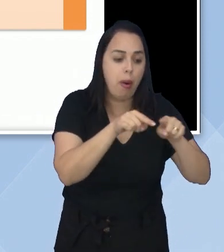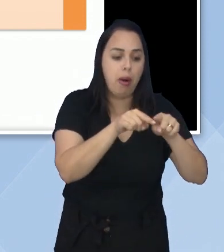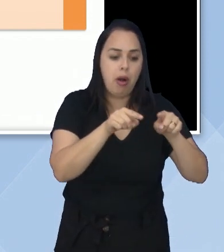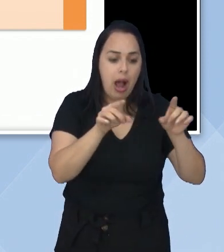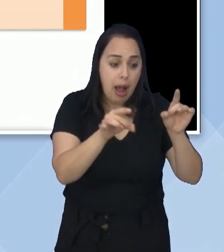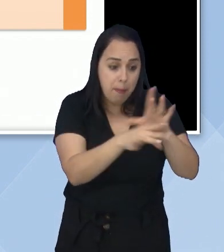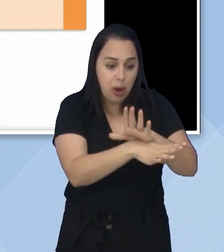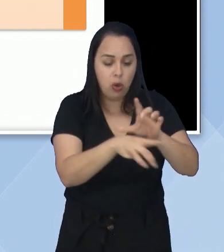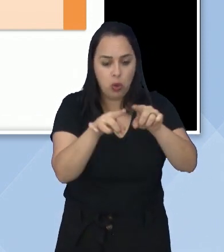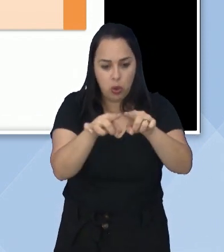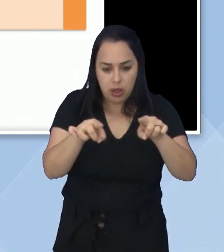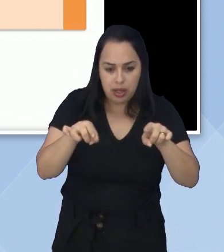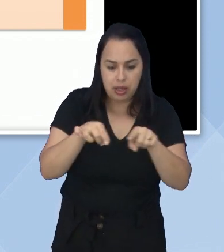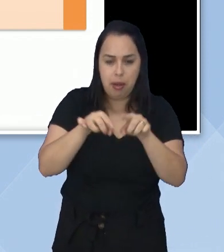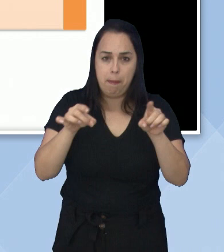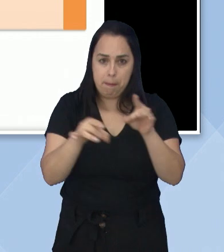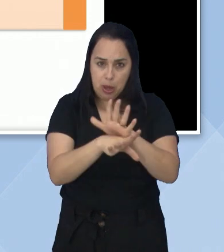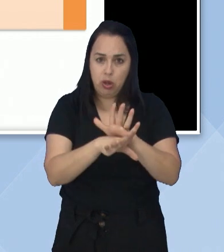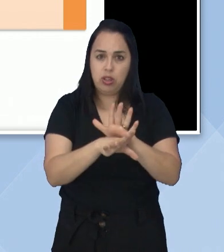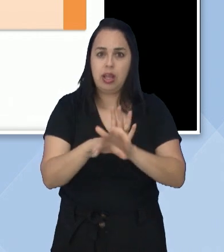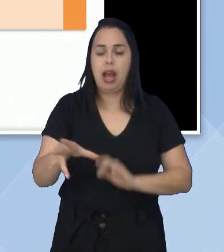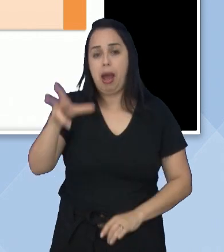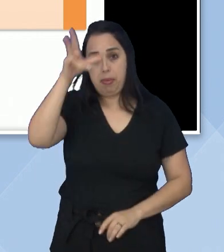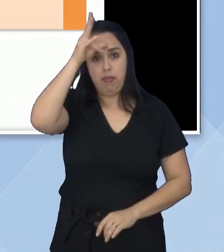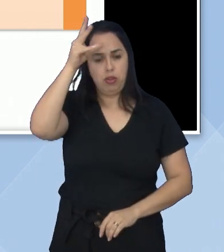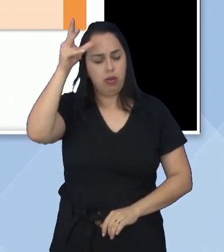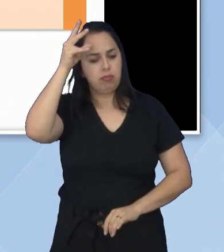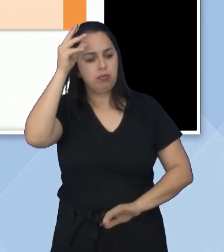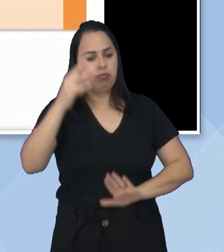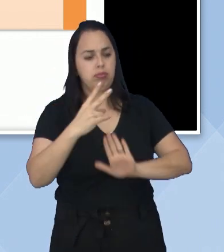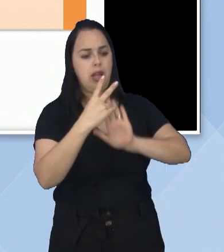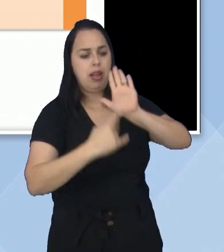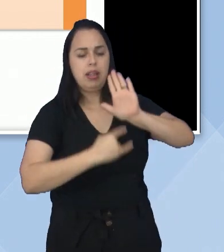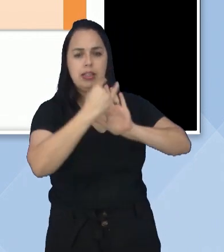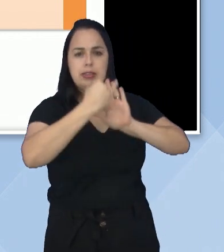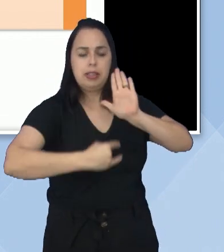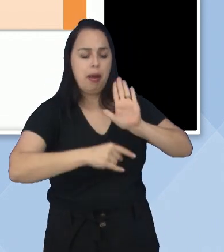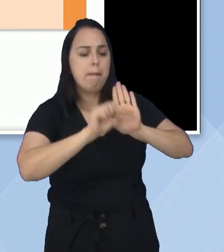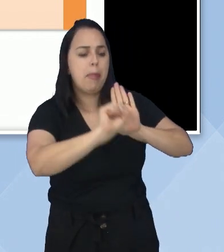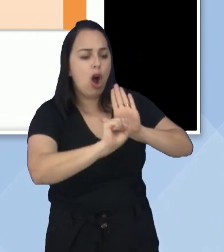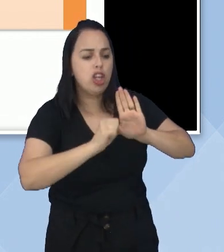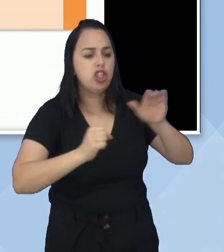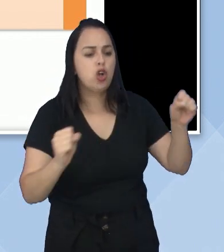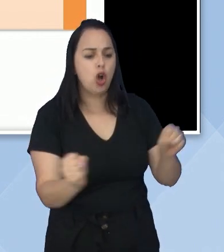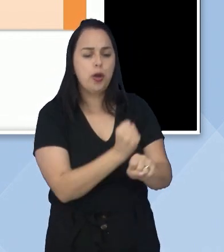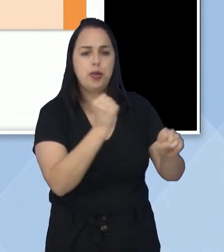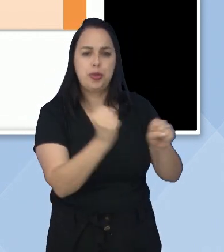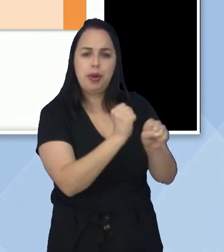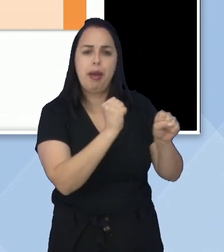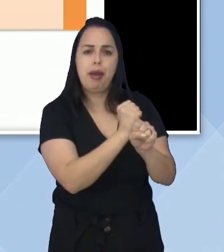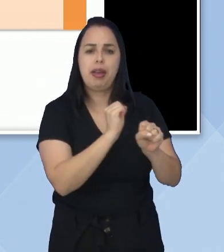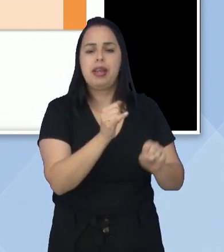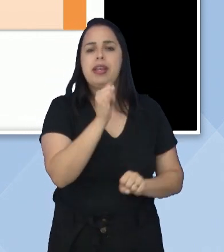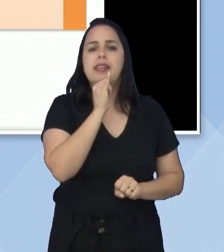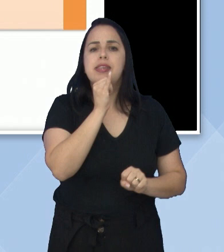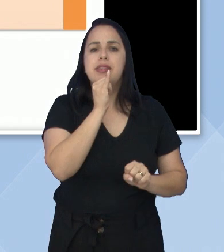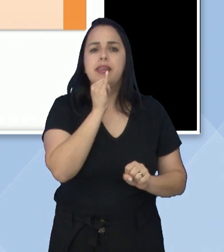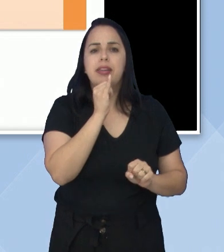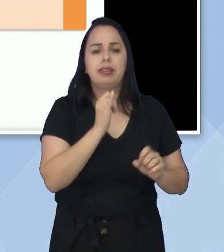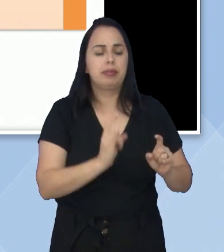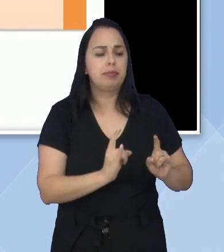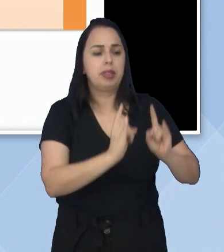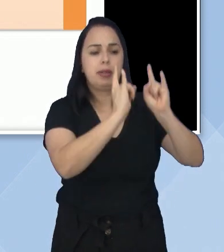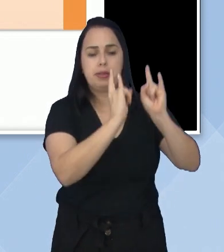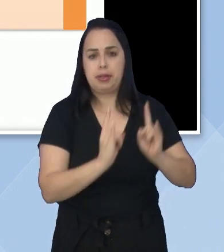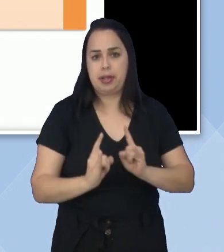algumas quadras a prefeitura possa já pode liberar para a construção principalmente de edifícios multifamiliares pelo